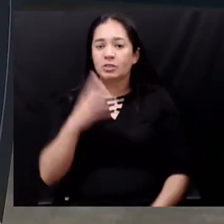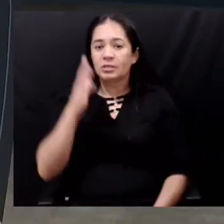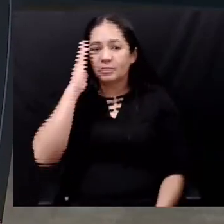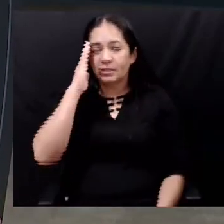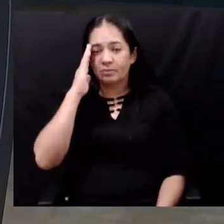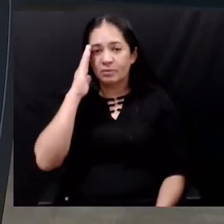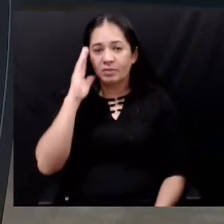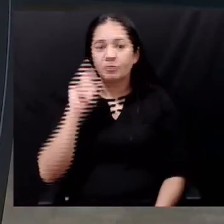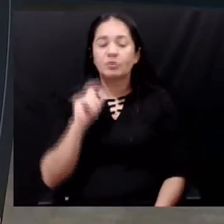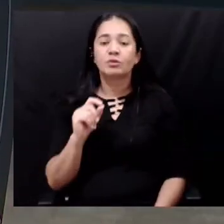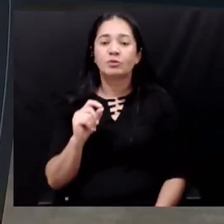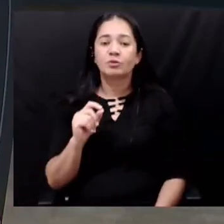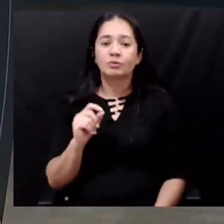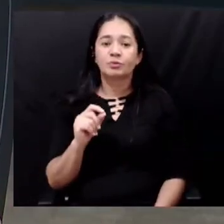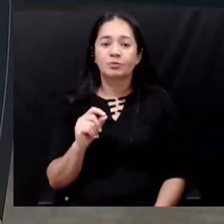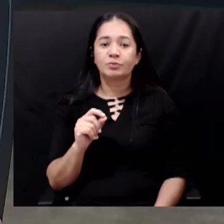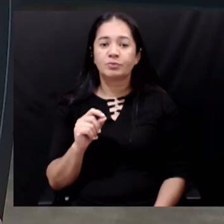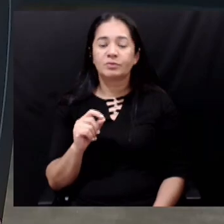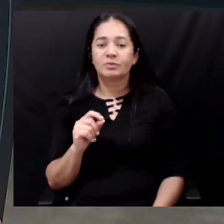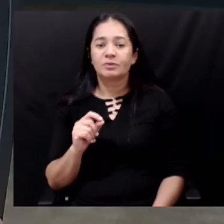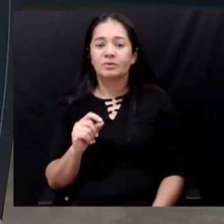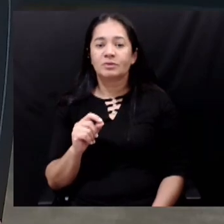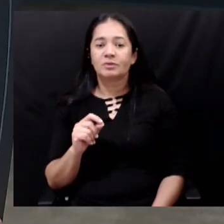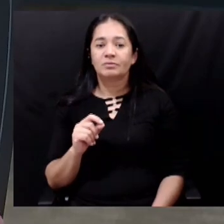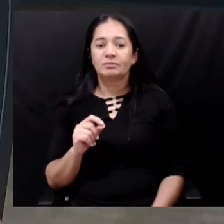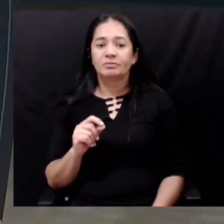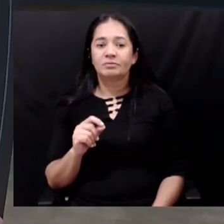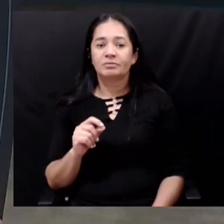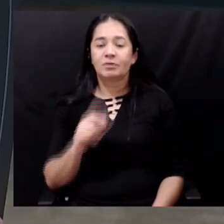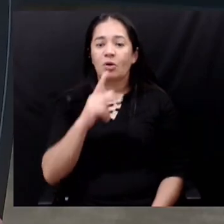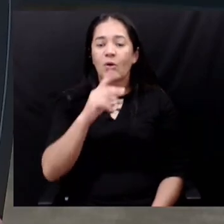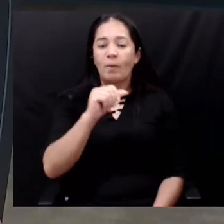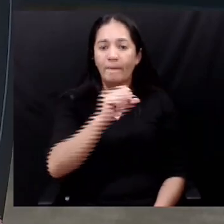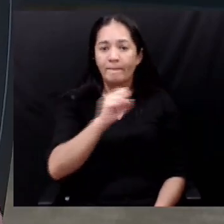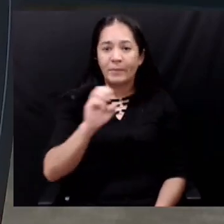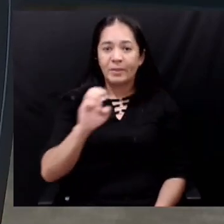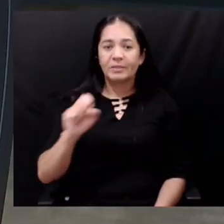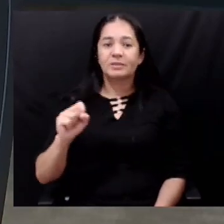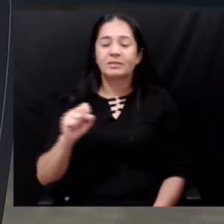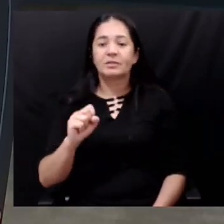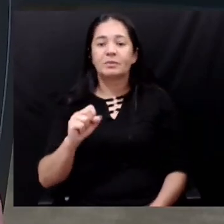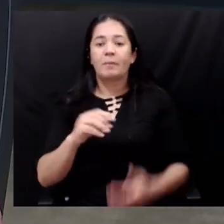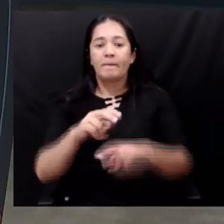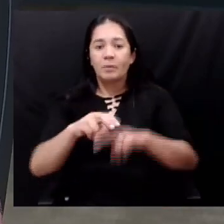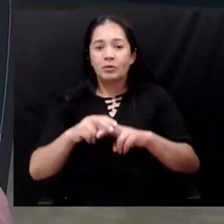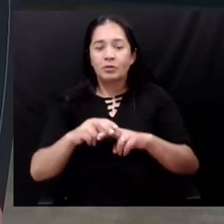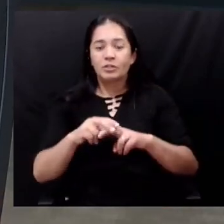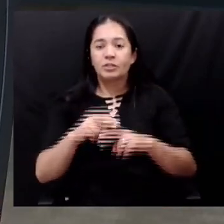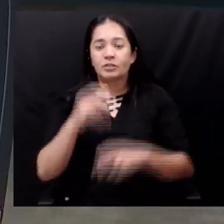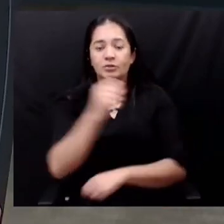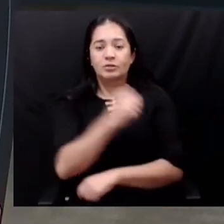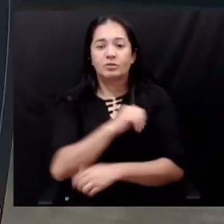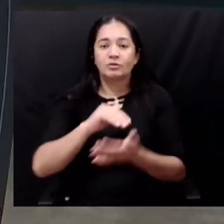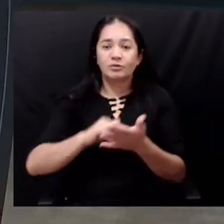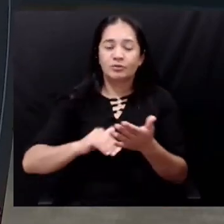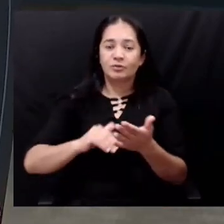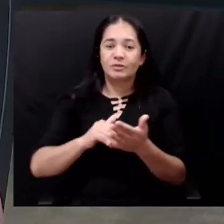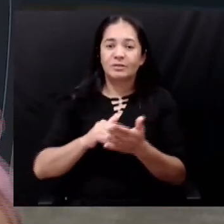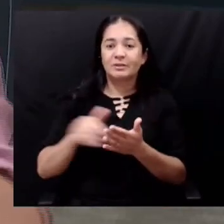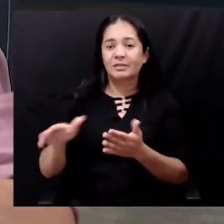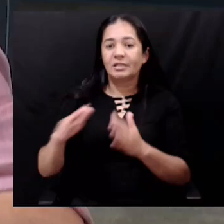que são a causa da evasão, né, a dificuldade financeira. Então, o edital também está dando essa grande